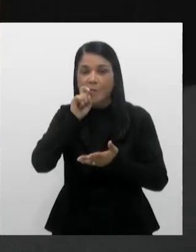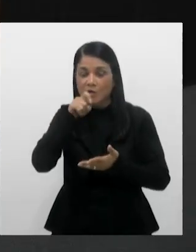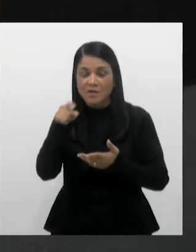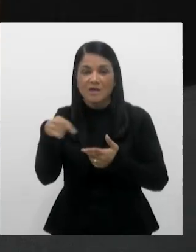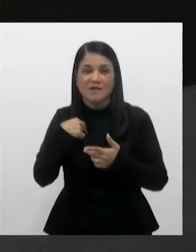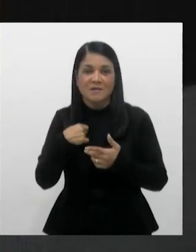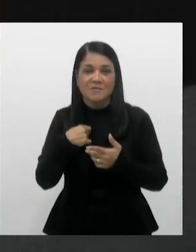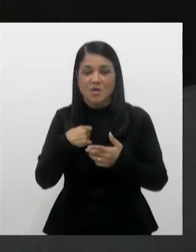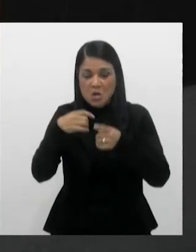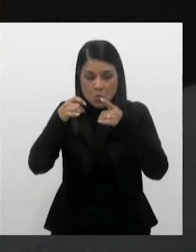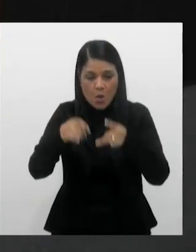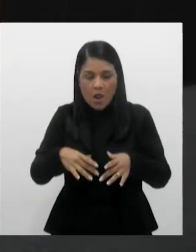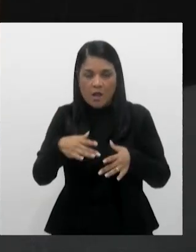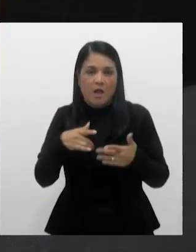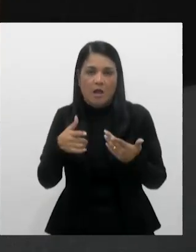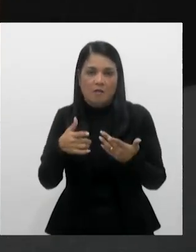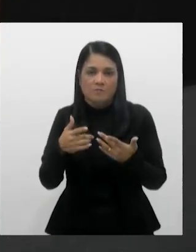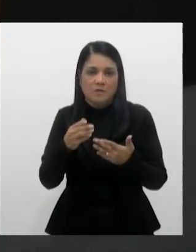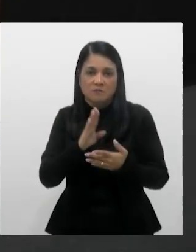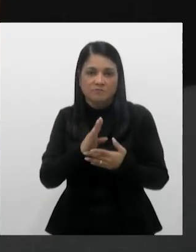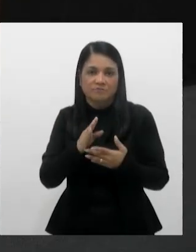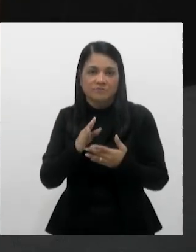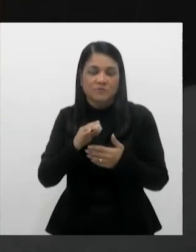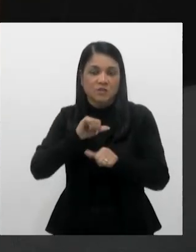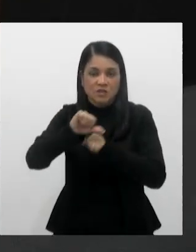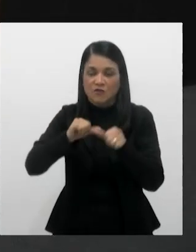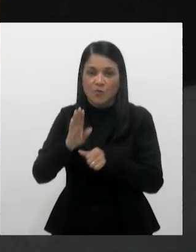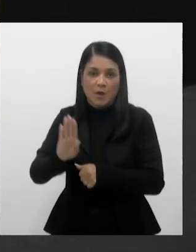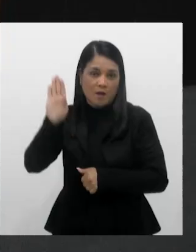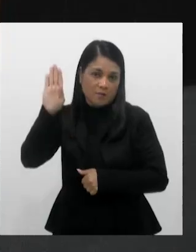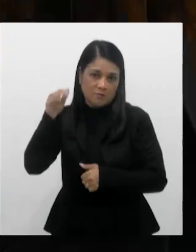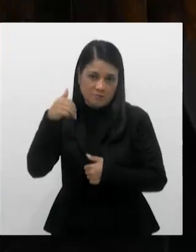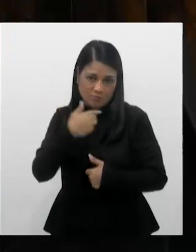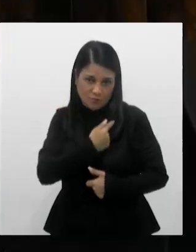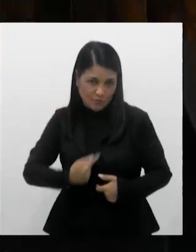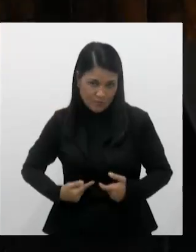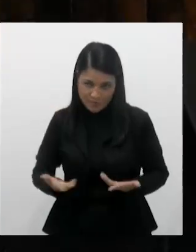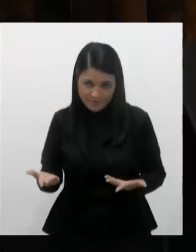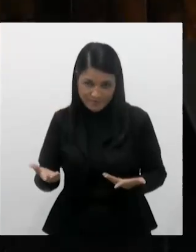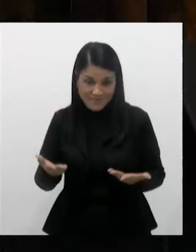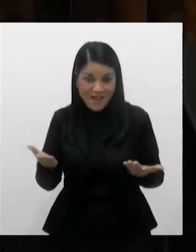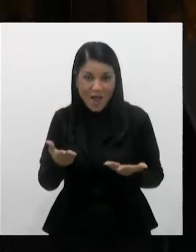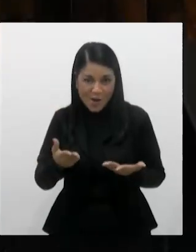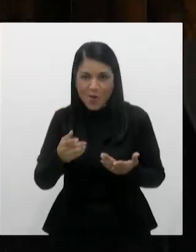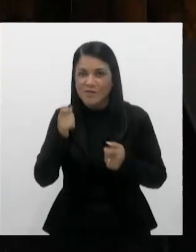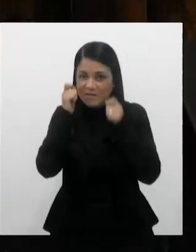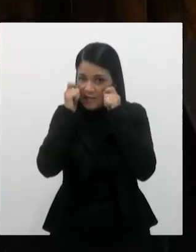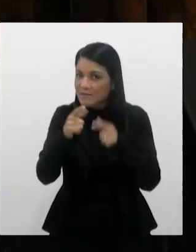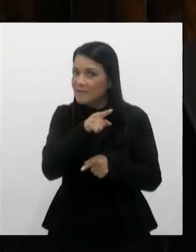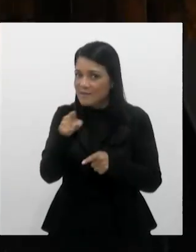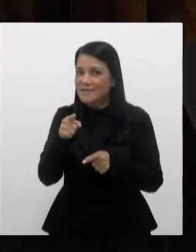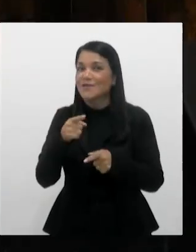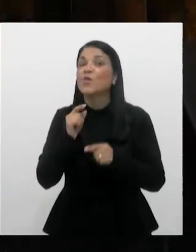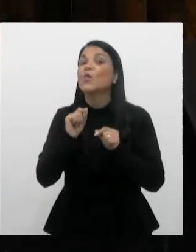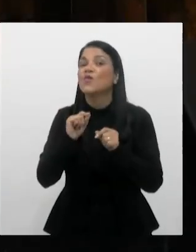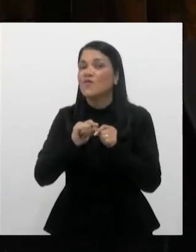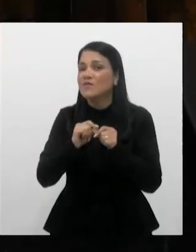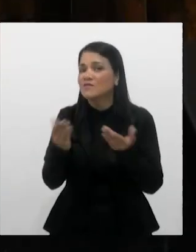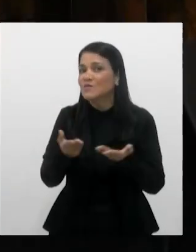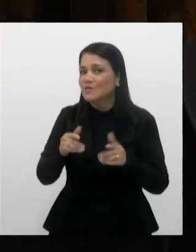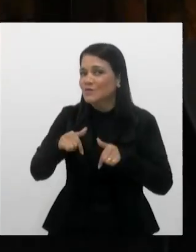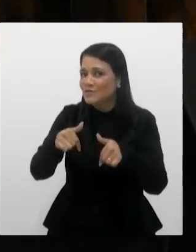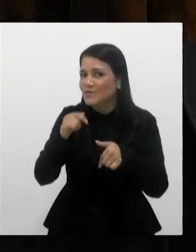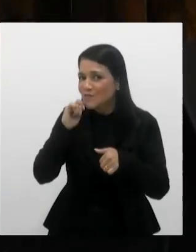Estado. E aí, população, mais uma vez se atentem. Se atentem, porque o que hoje ele faz